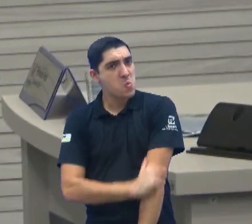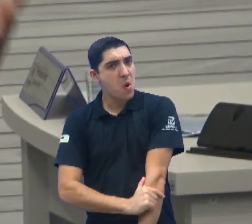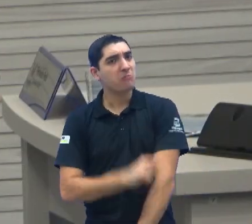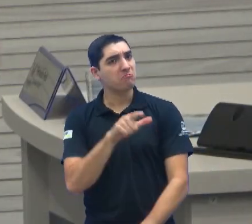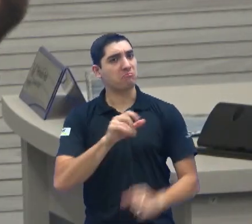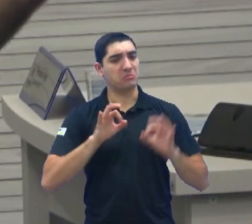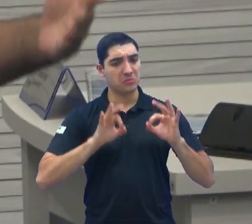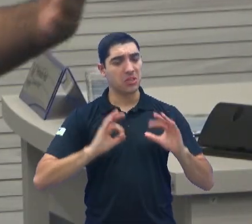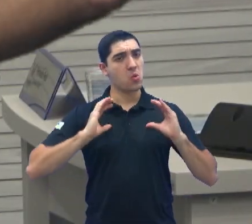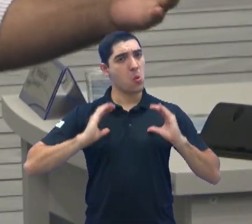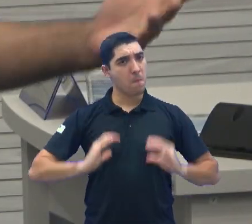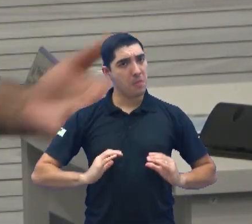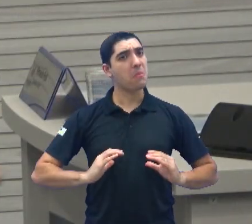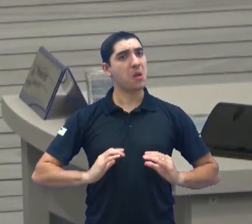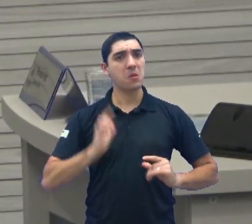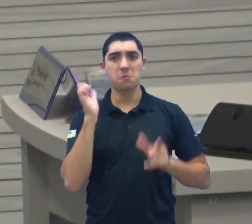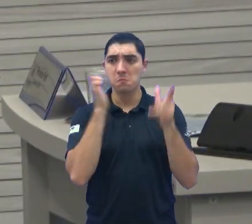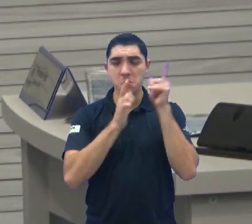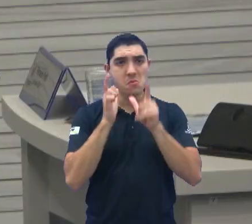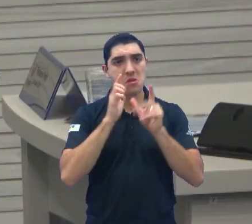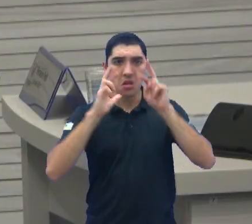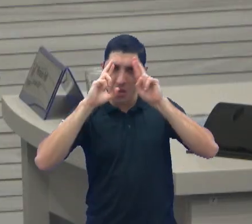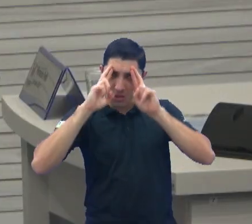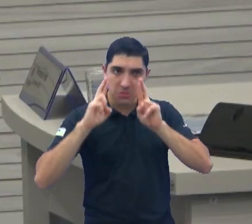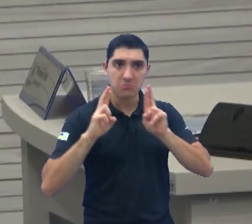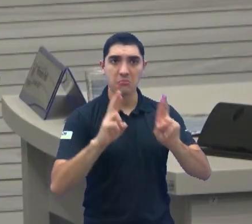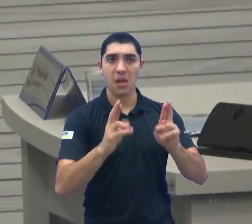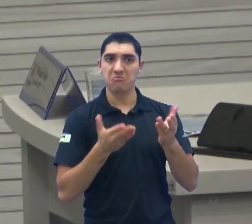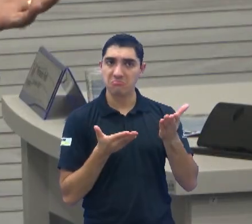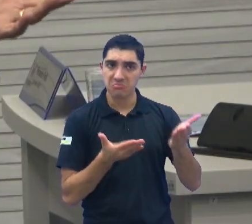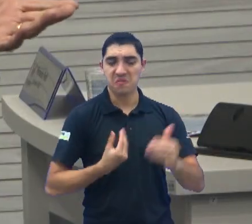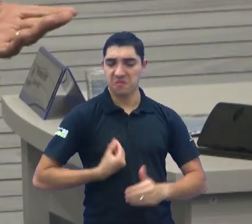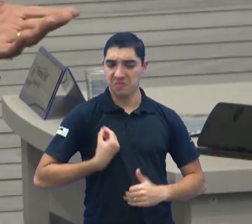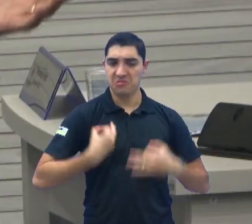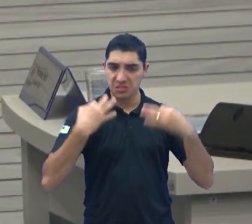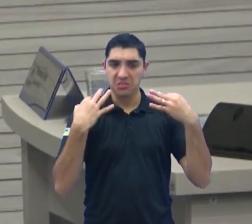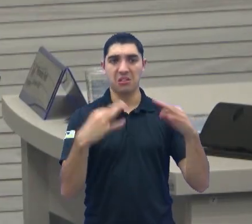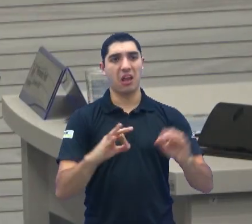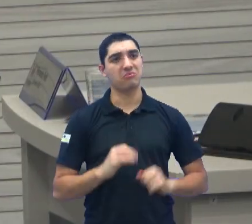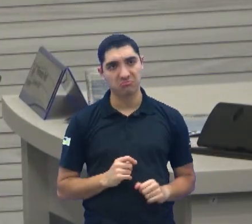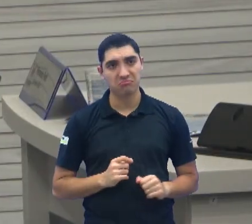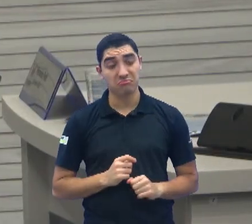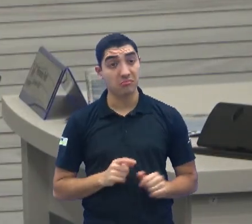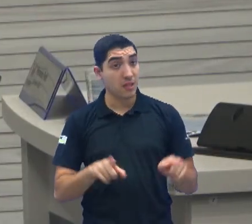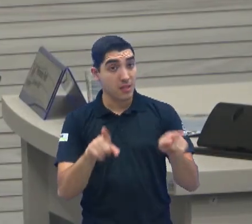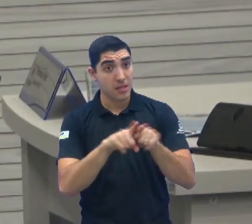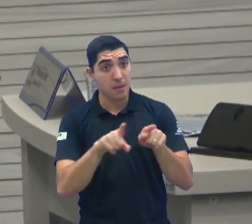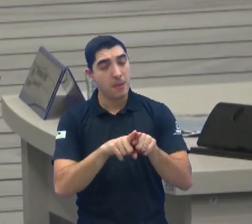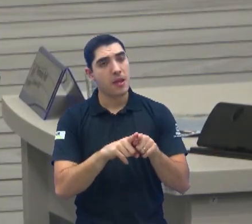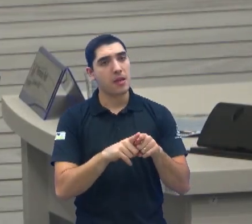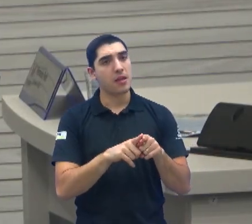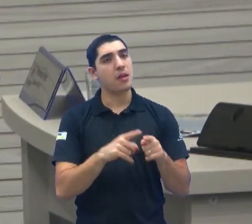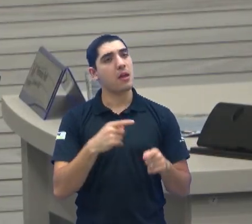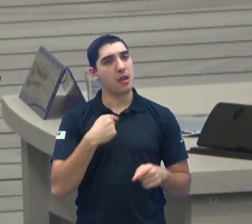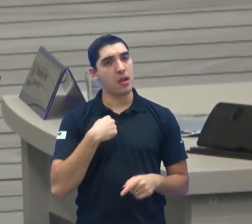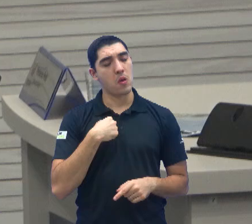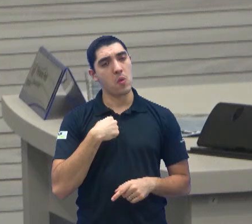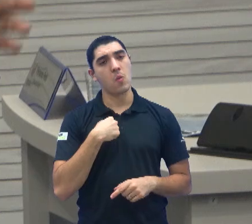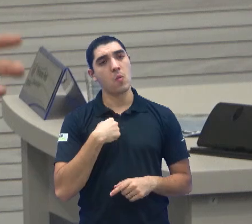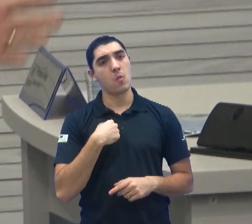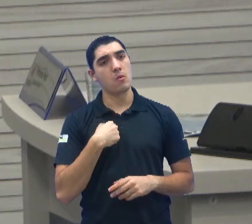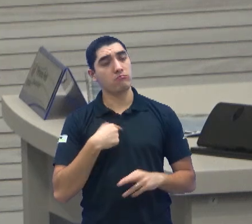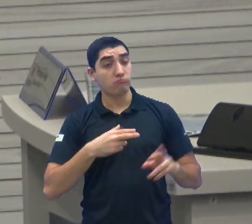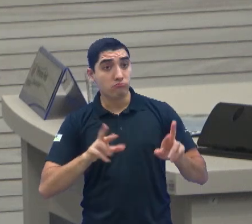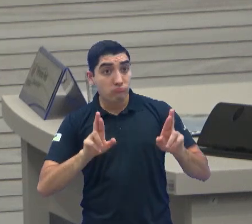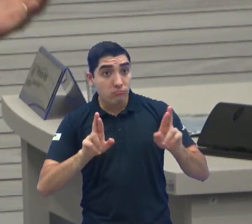o respeito e como essa criança ela vive em sociedade. E para terminar, gostaria, Yasmin, gostaria